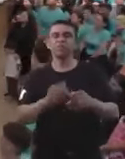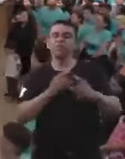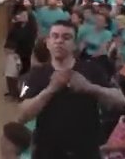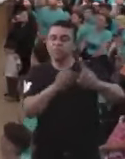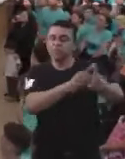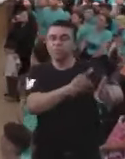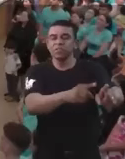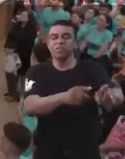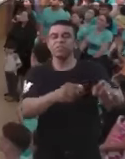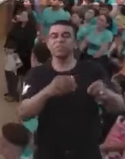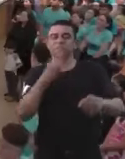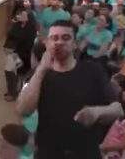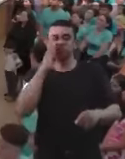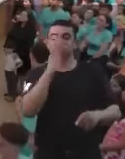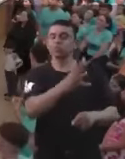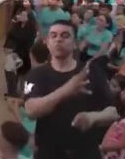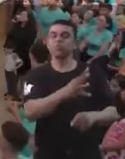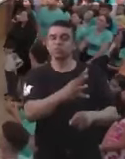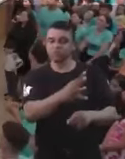Ninguém aqui buscou Deus.